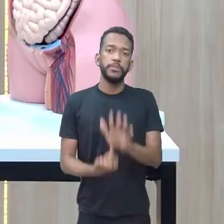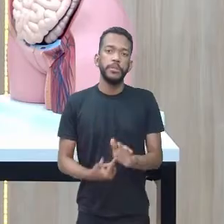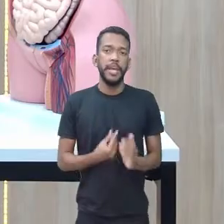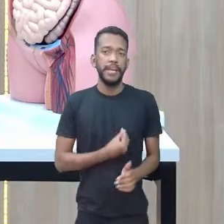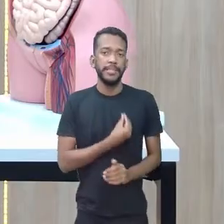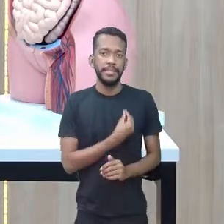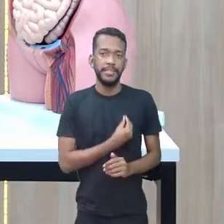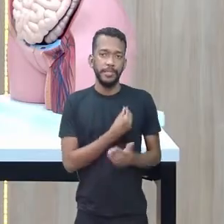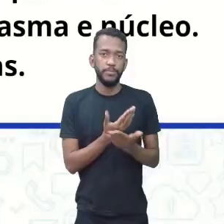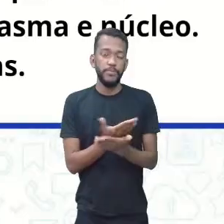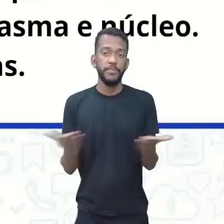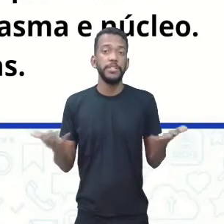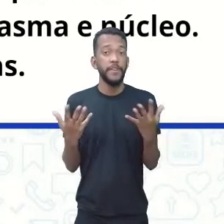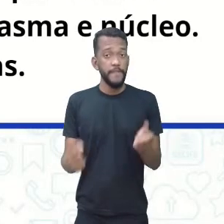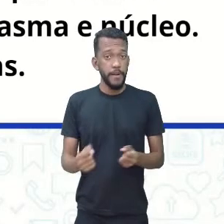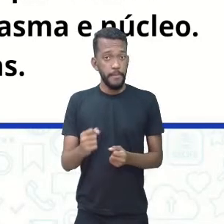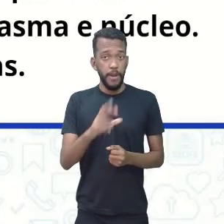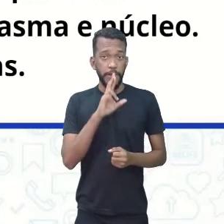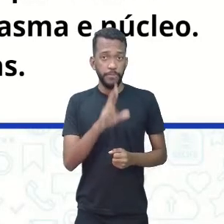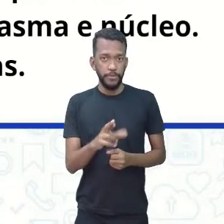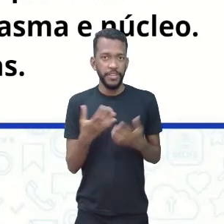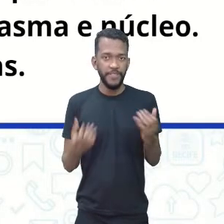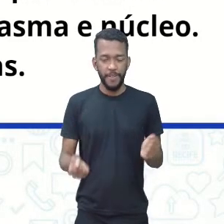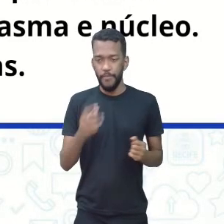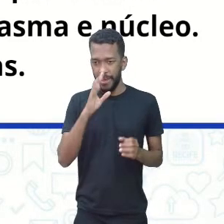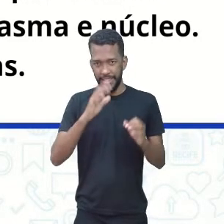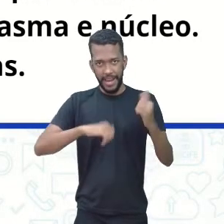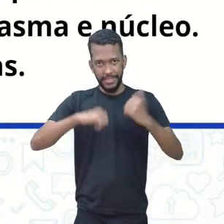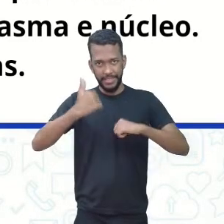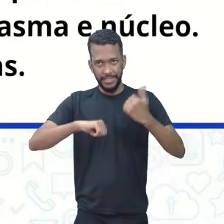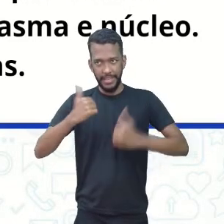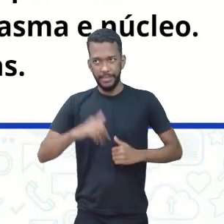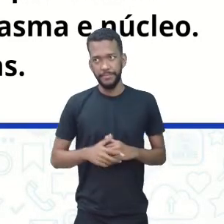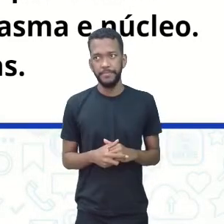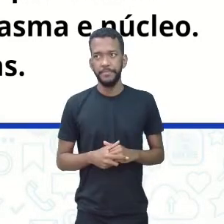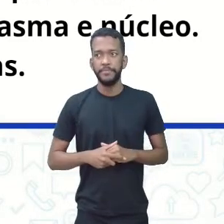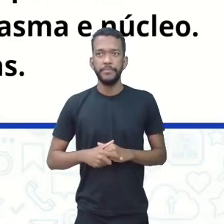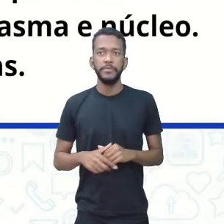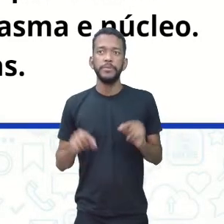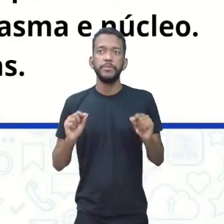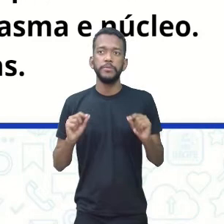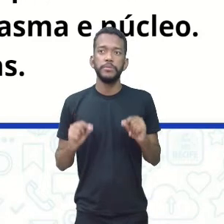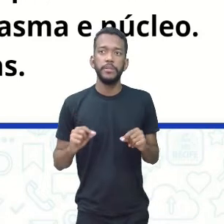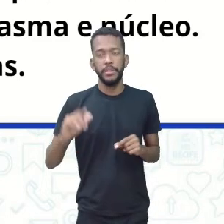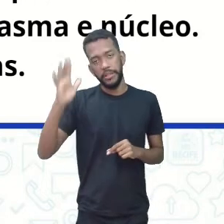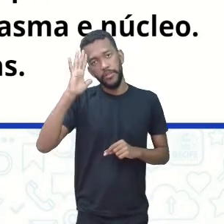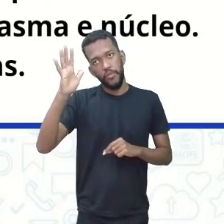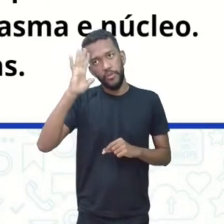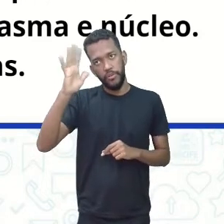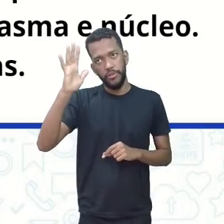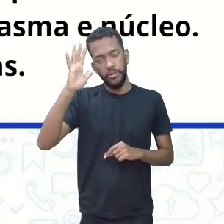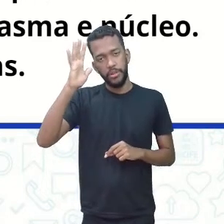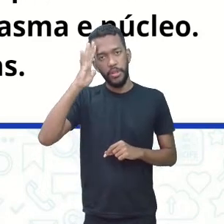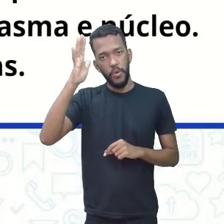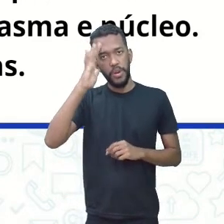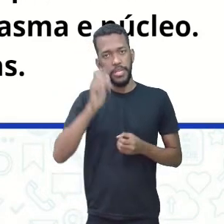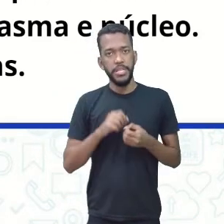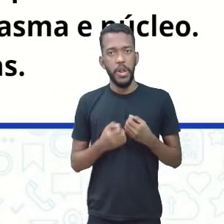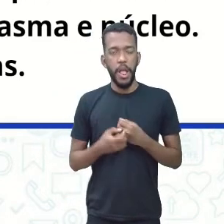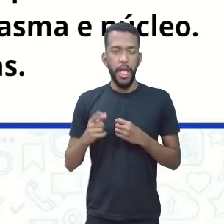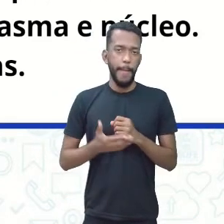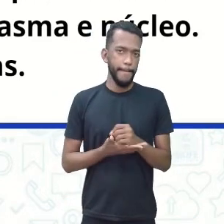Vamos responder. Vamos começar a analisar. Diz assim, a teoria celular, que é a base da biologia